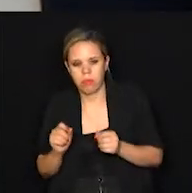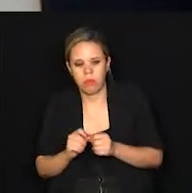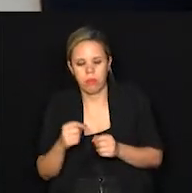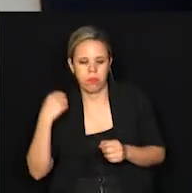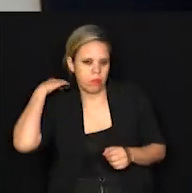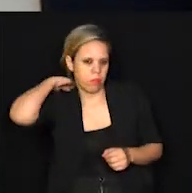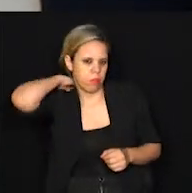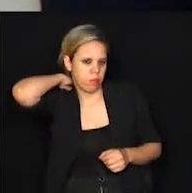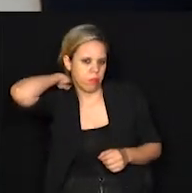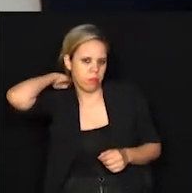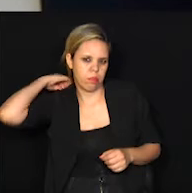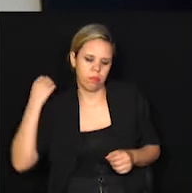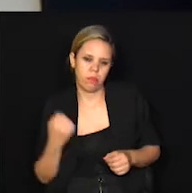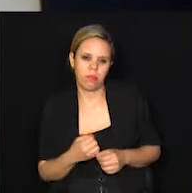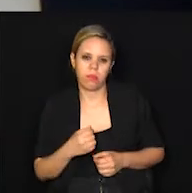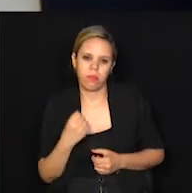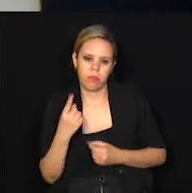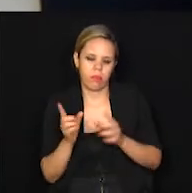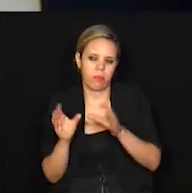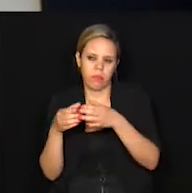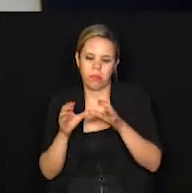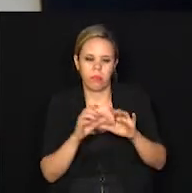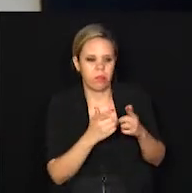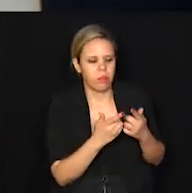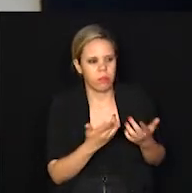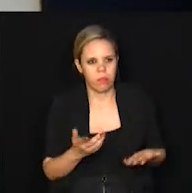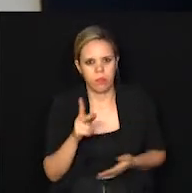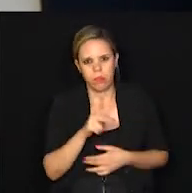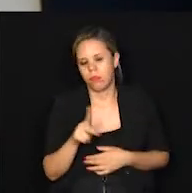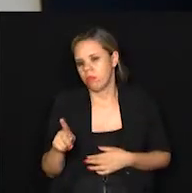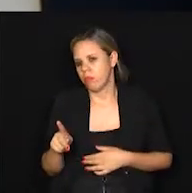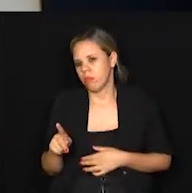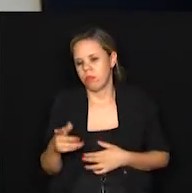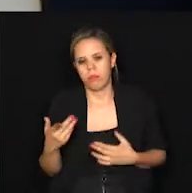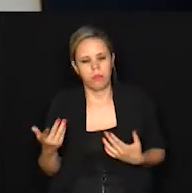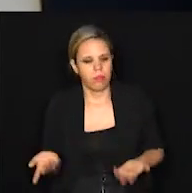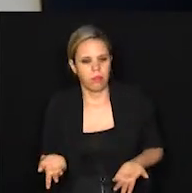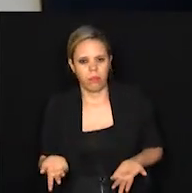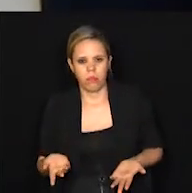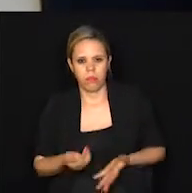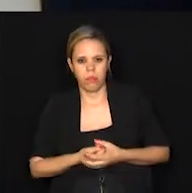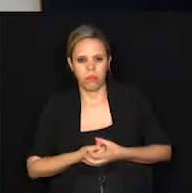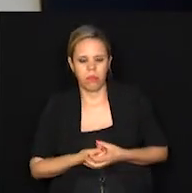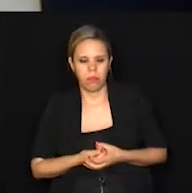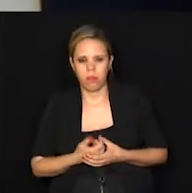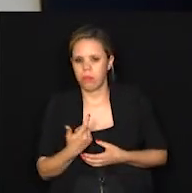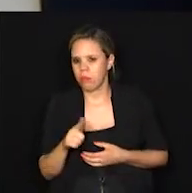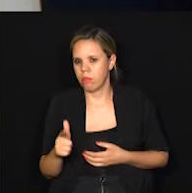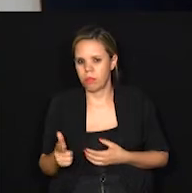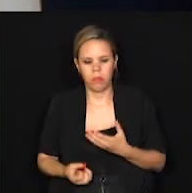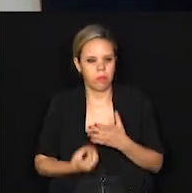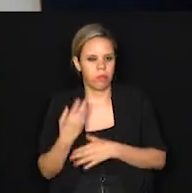exemplo suficiente, né, de países e cidades dentro do nosso Brasil mesmo que tentaram um